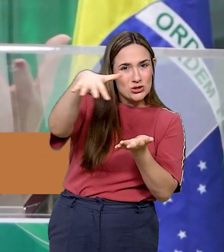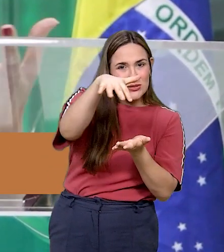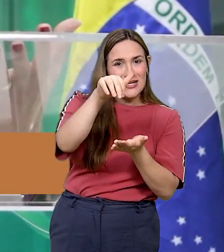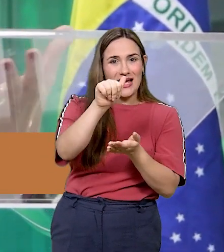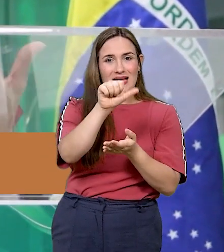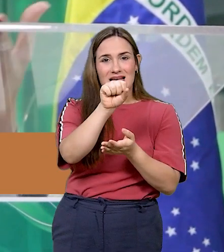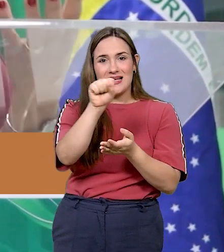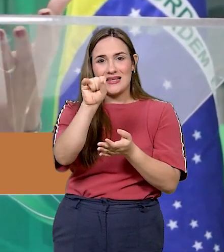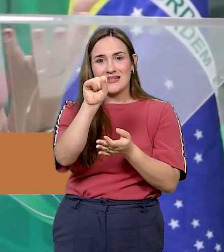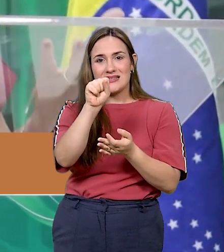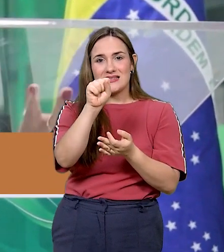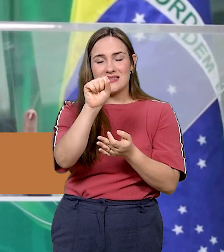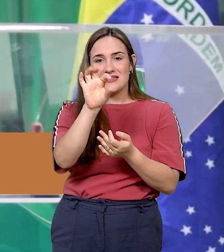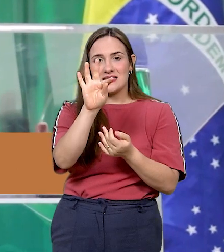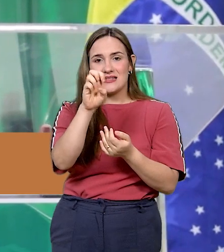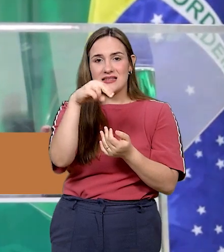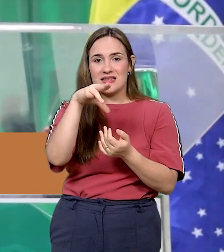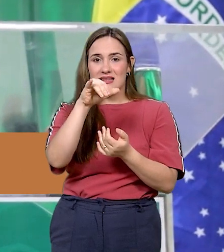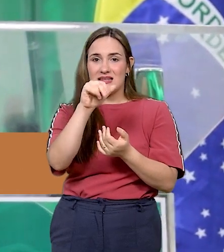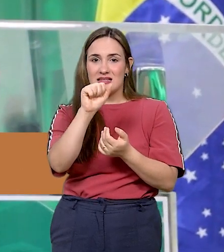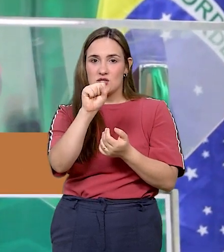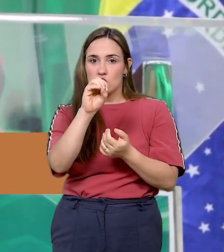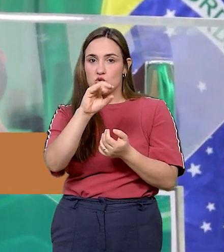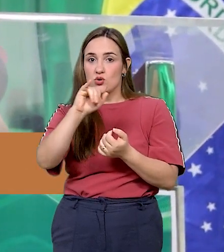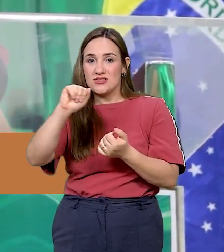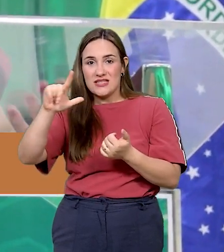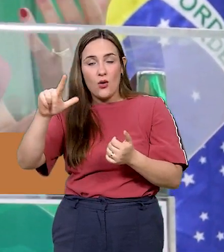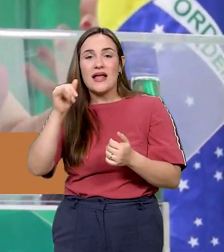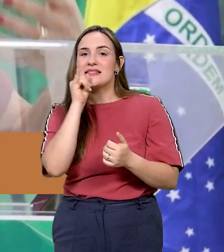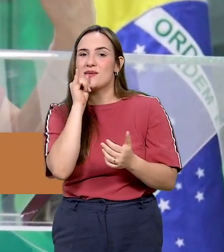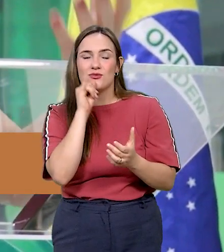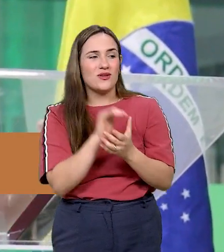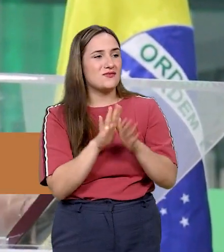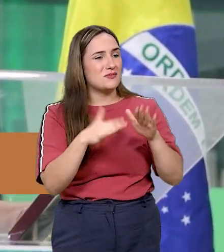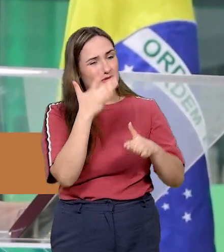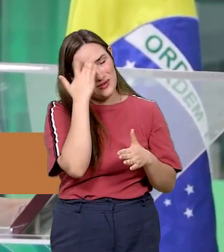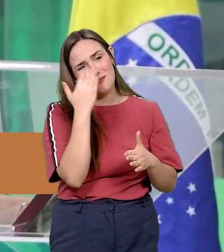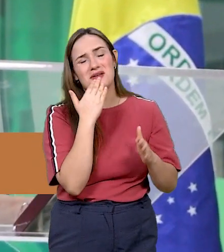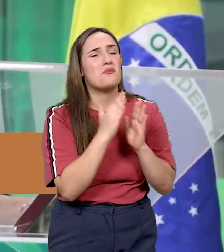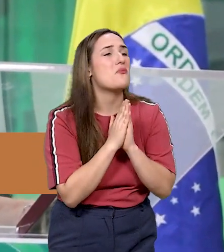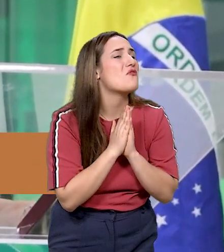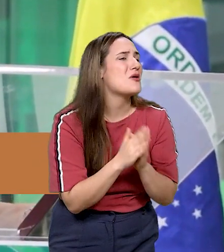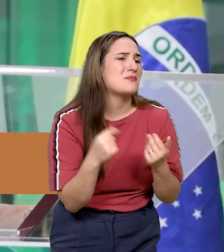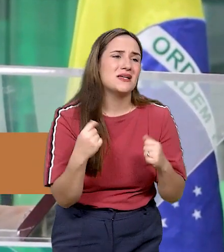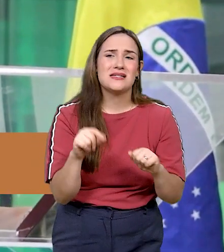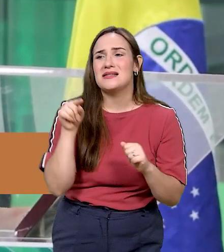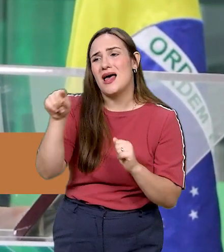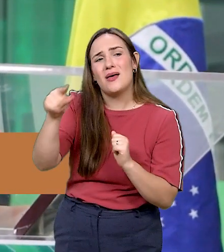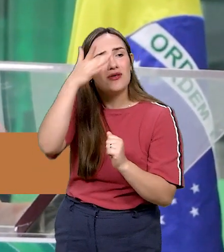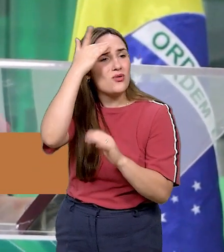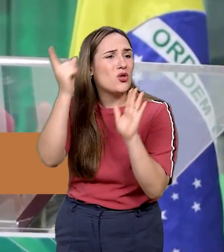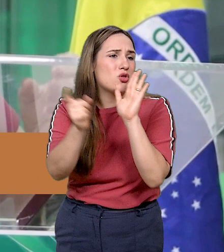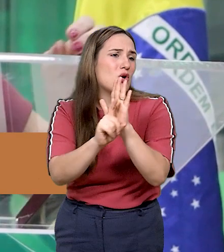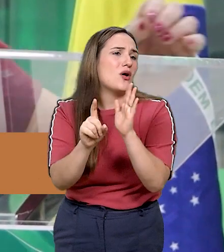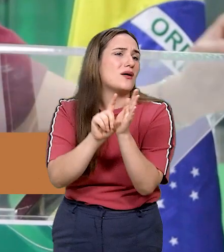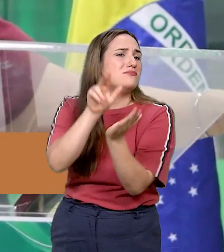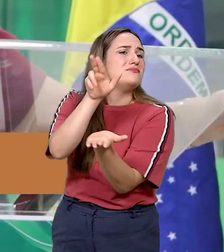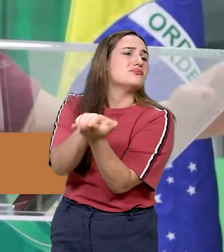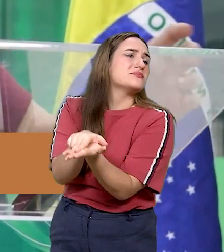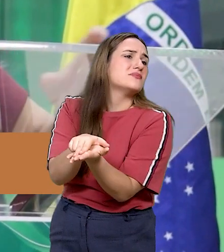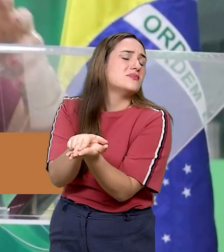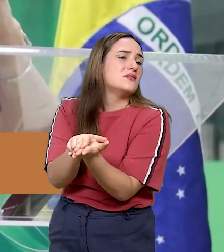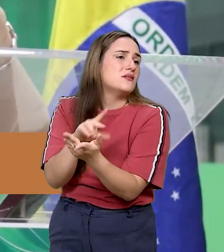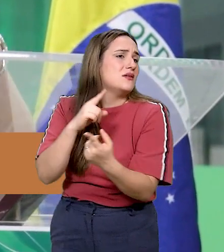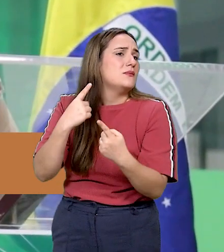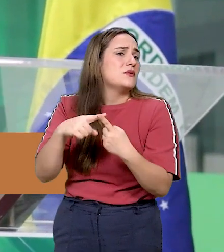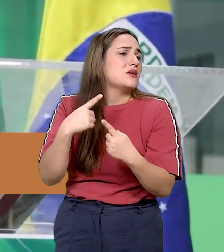que vem buscar uma internação de um parente, você vê que ele precisa de um outro mecanismo, de